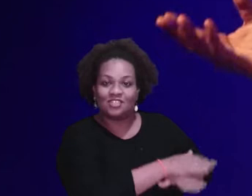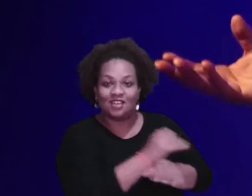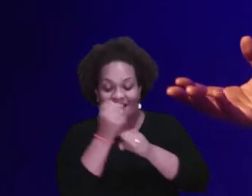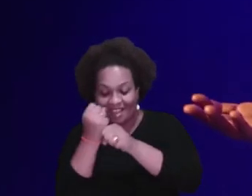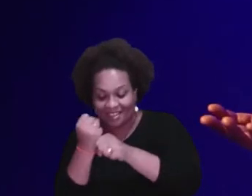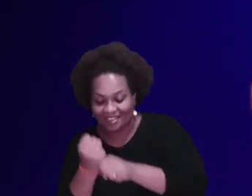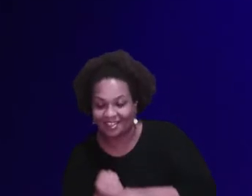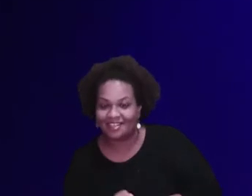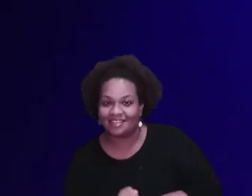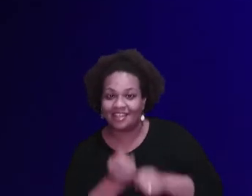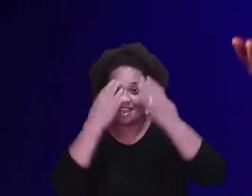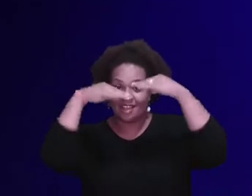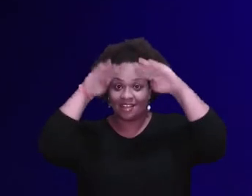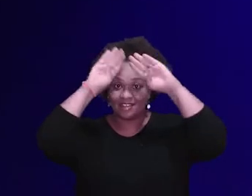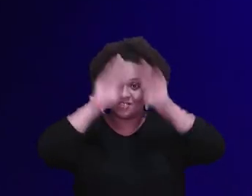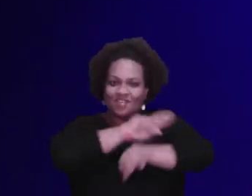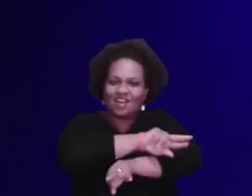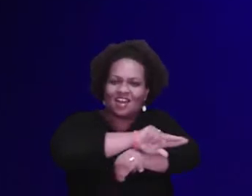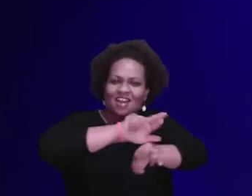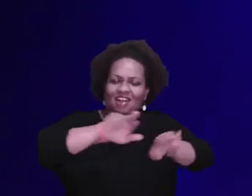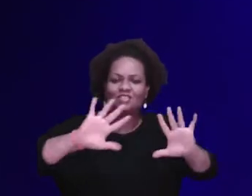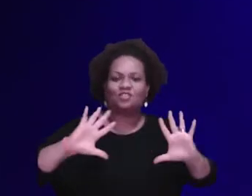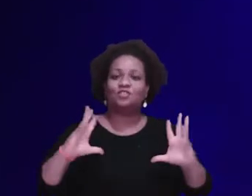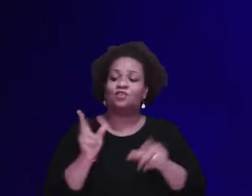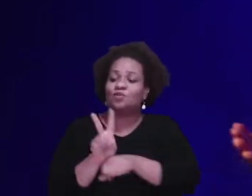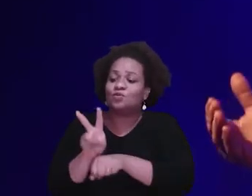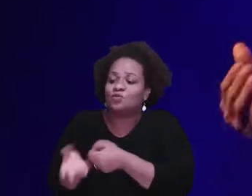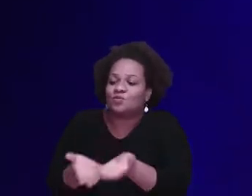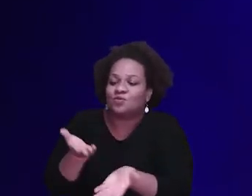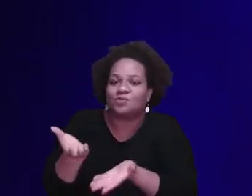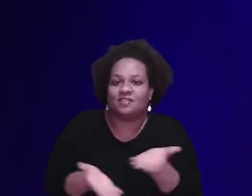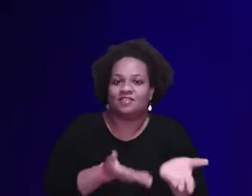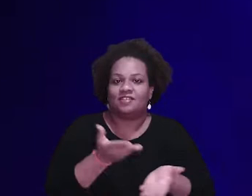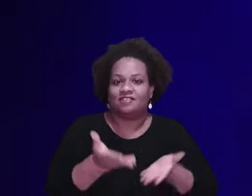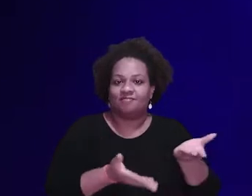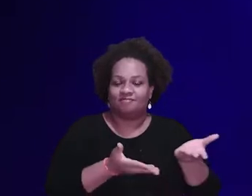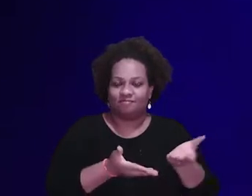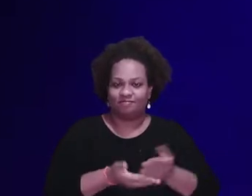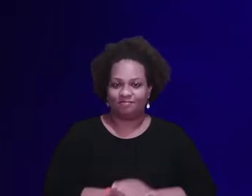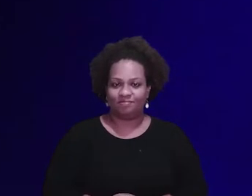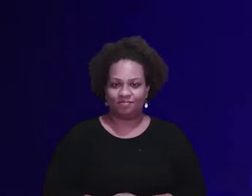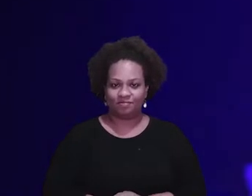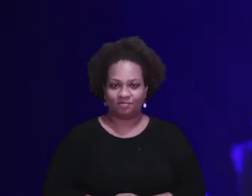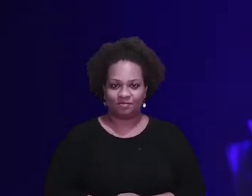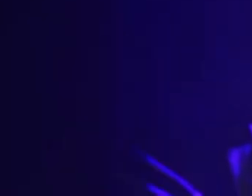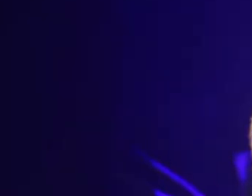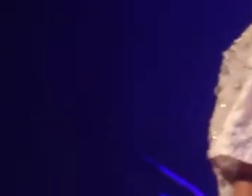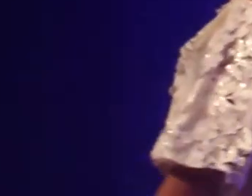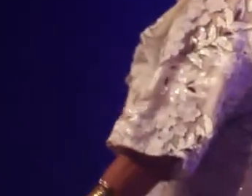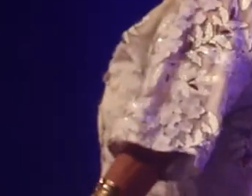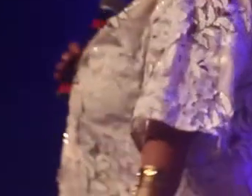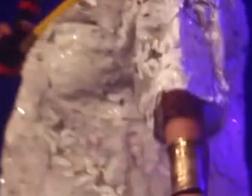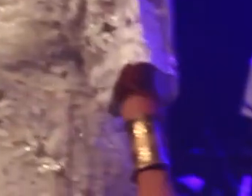Obá ewá fazia mais todas elas e cuida O que acham